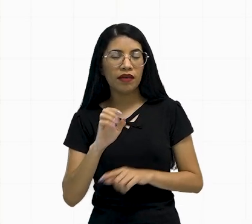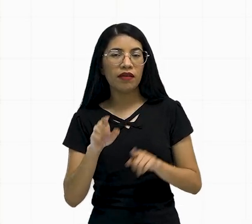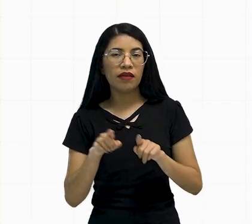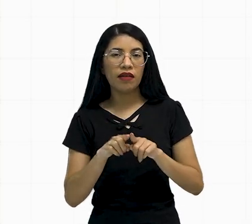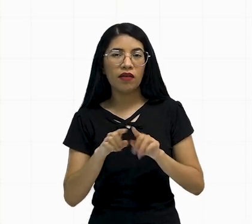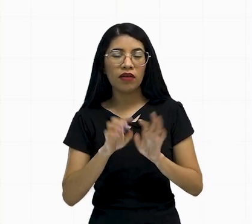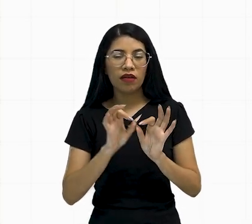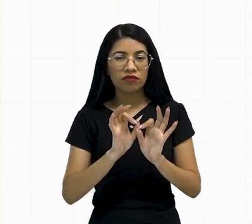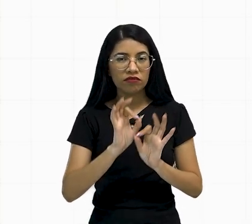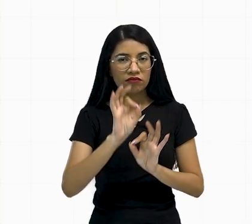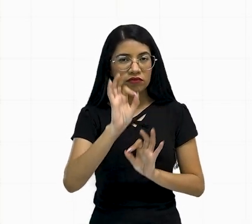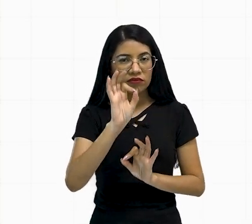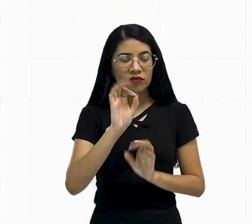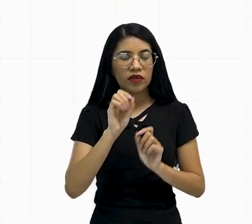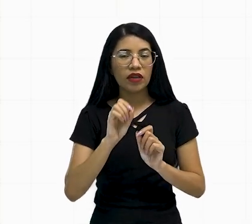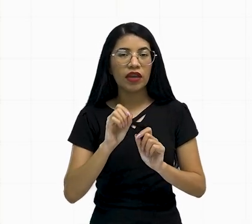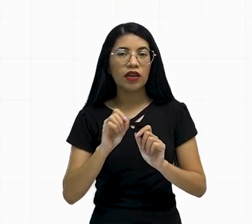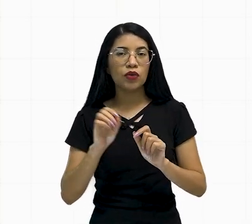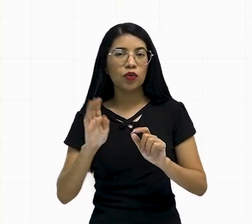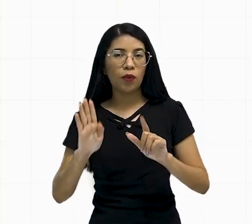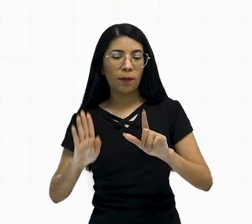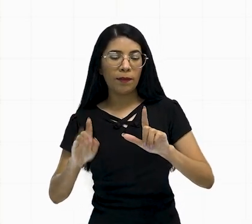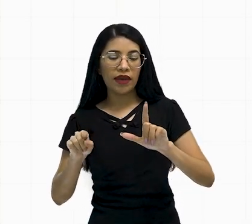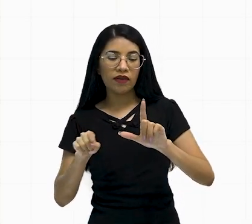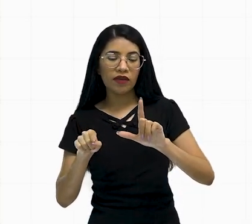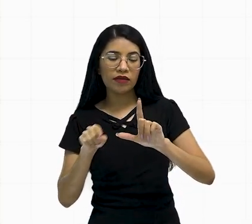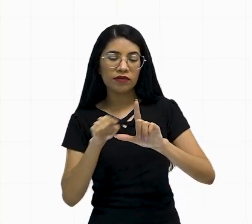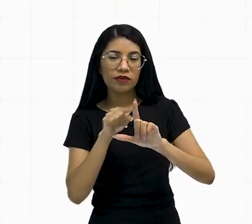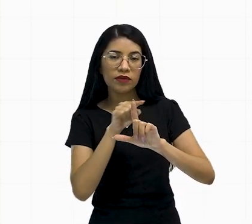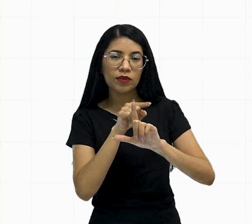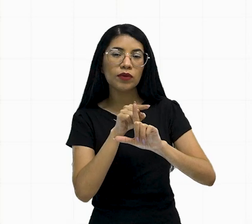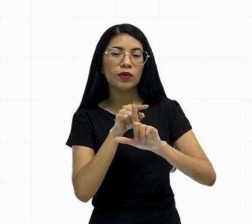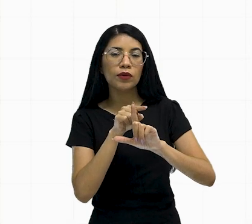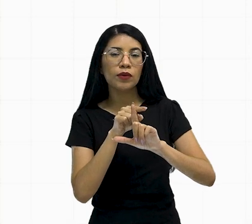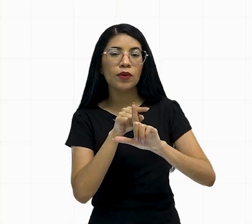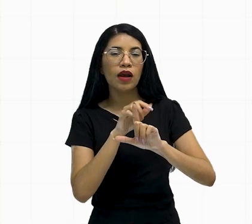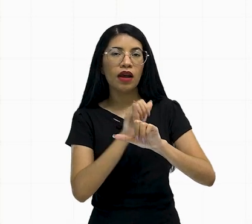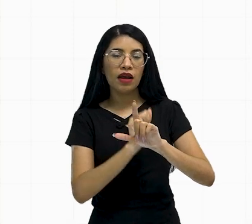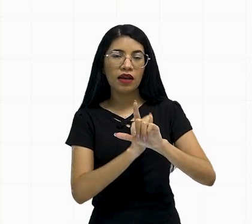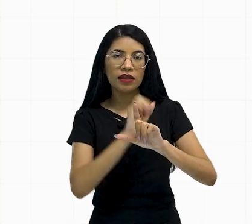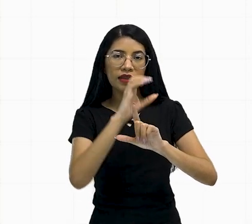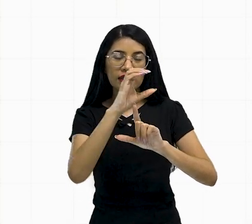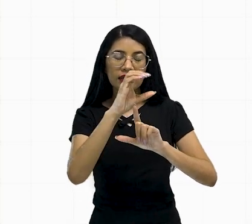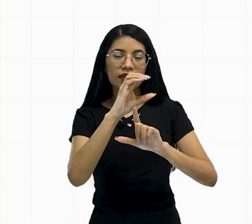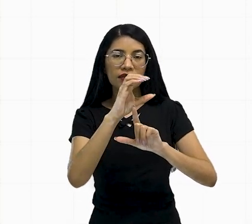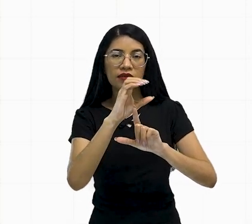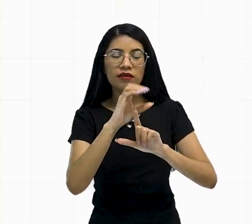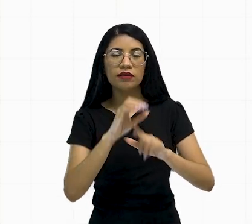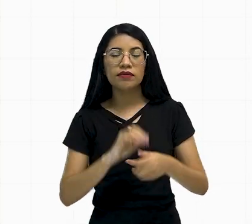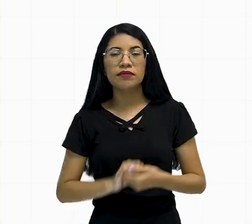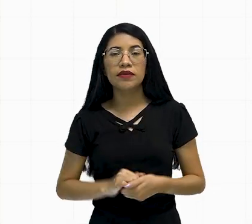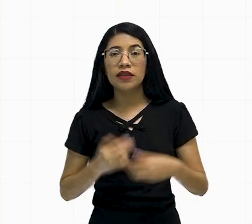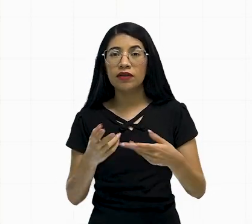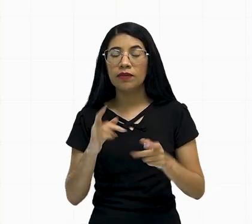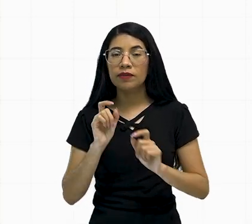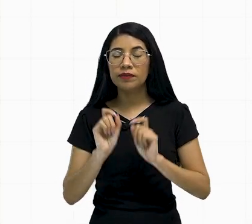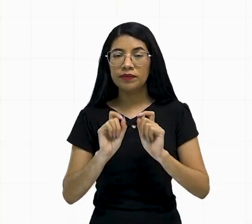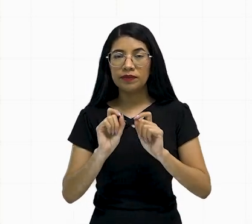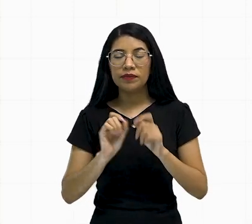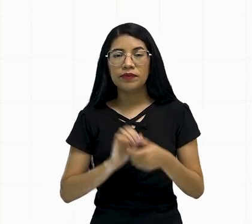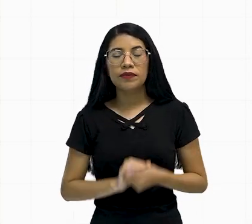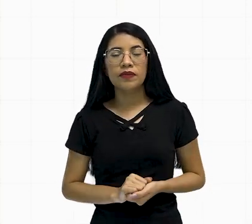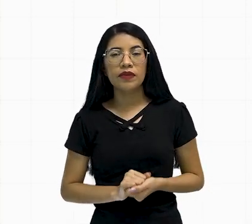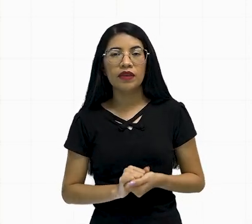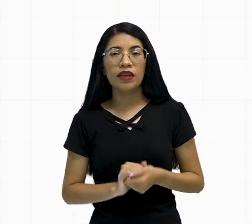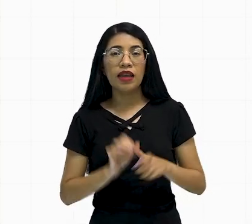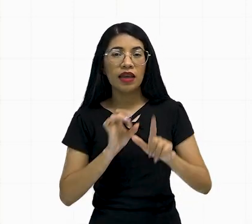que sai do ponto B e toca o segmento de reta AC. É importante você perceber aqui, pessoal,